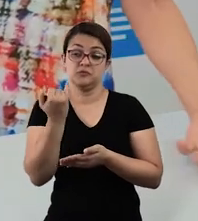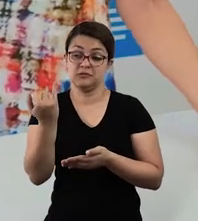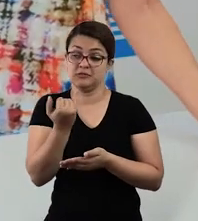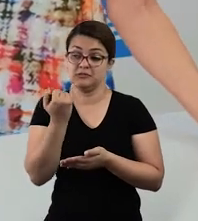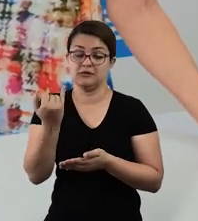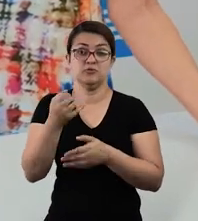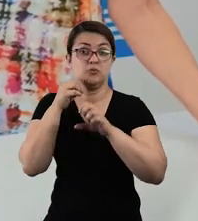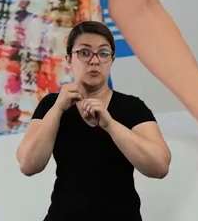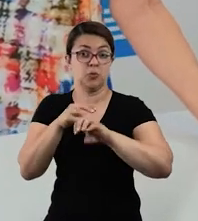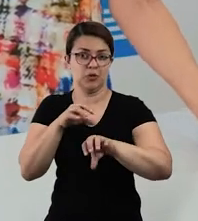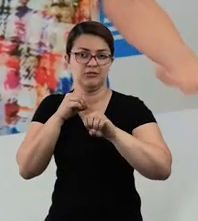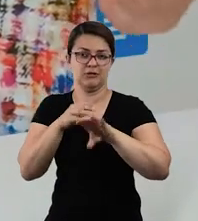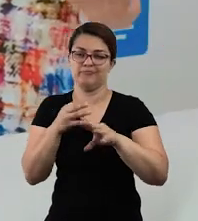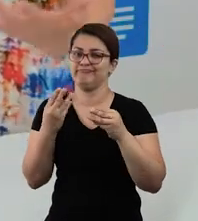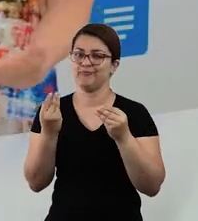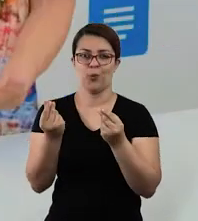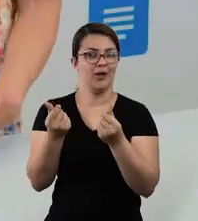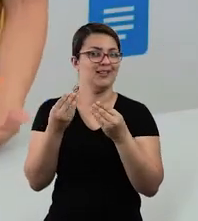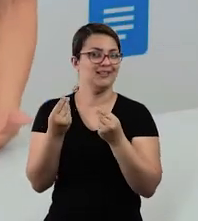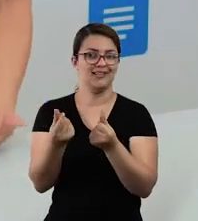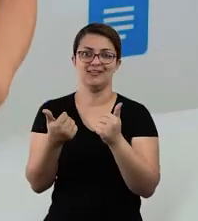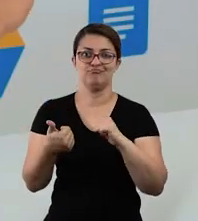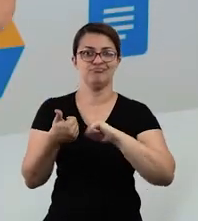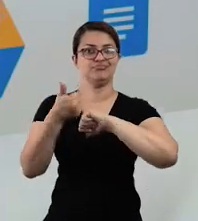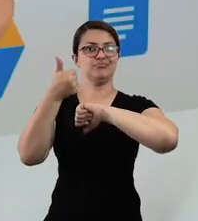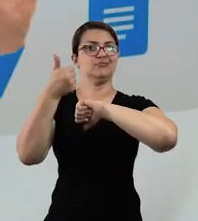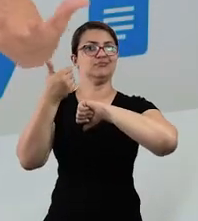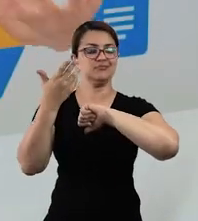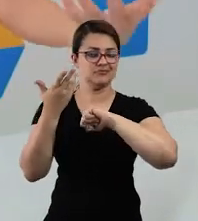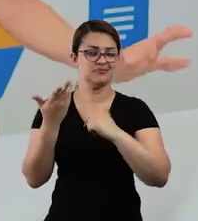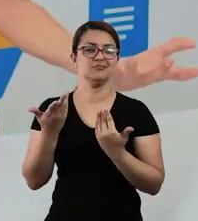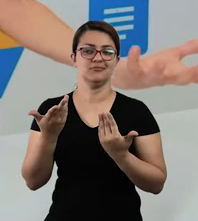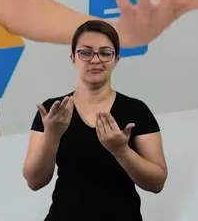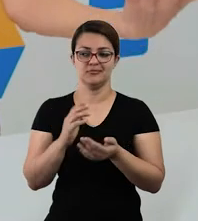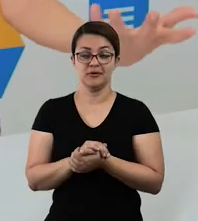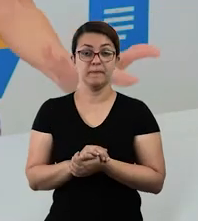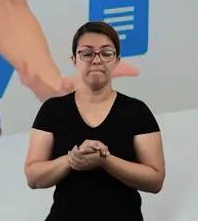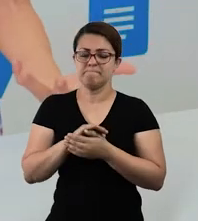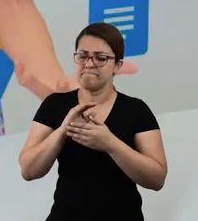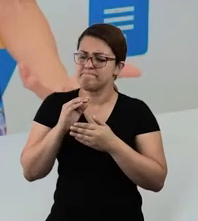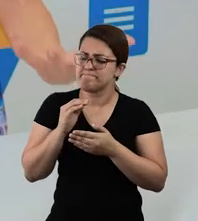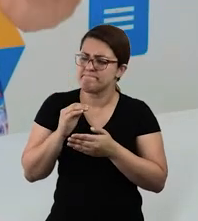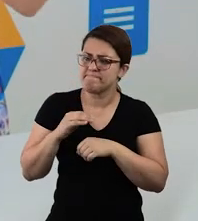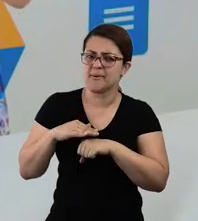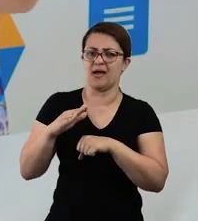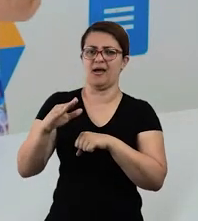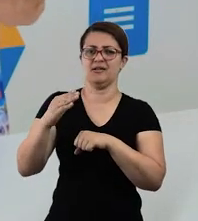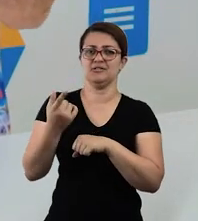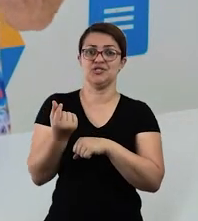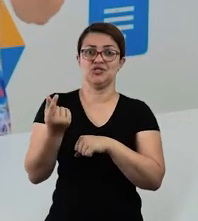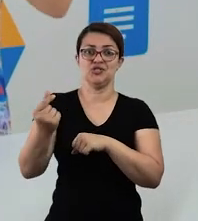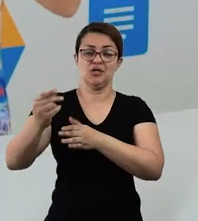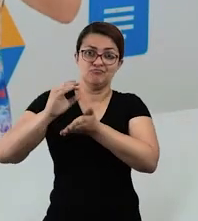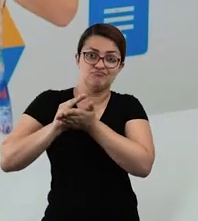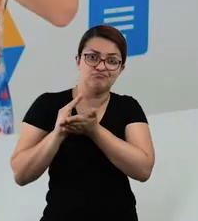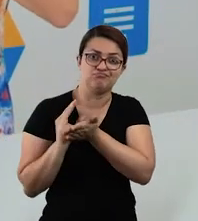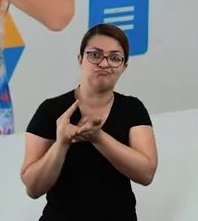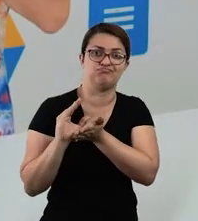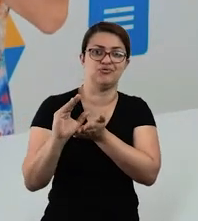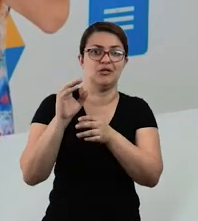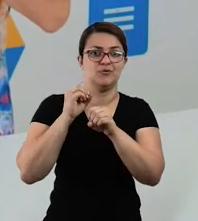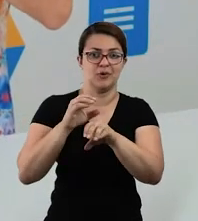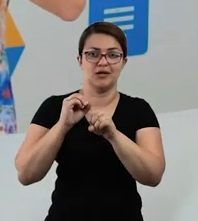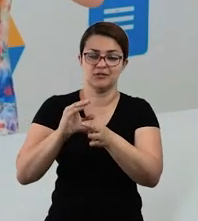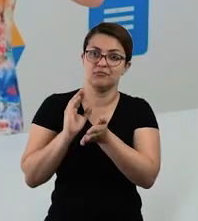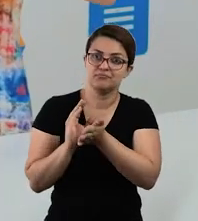a educação de qualidade. Mas veja bem, aluno, por mais que tenha investimento em educação, se você não fizer o investimento